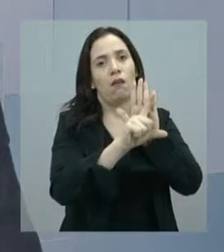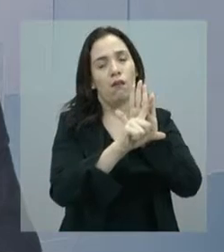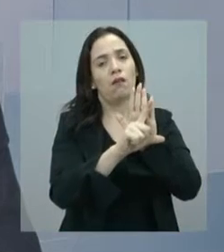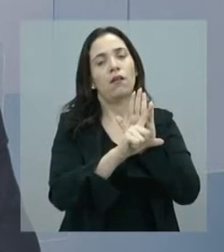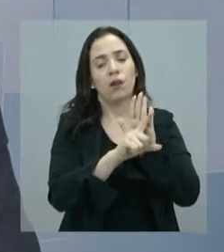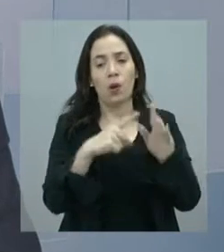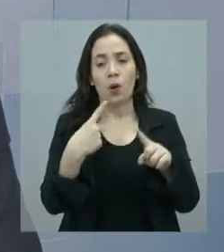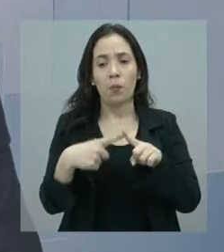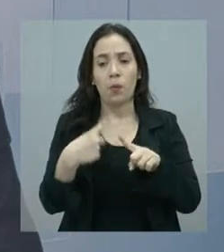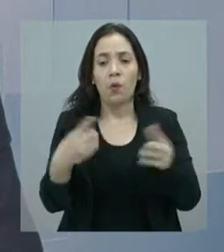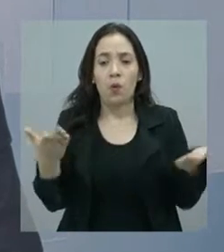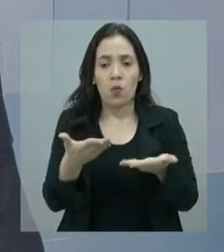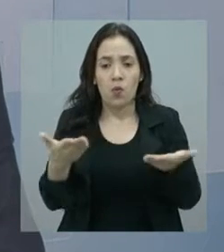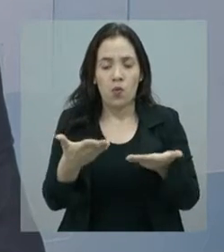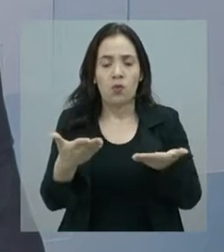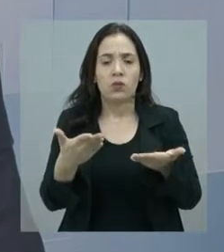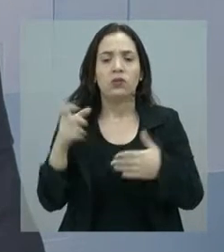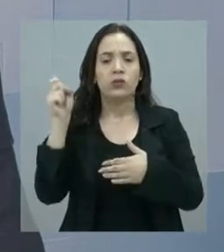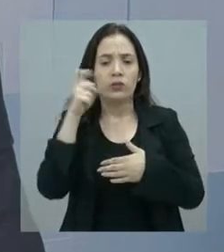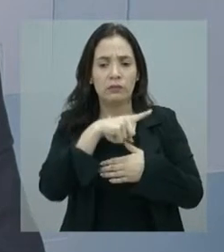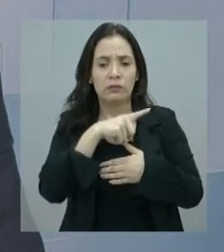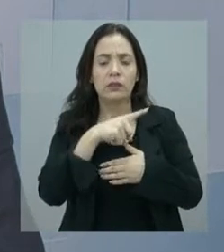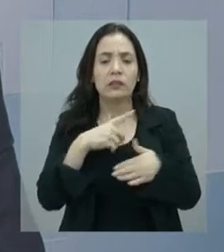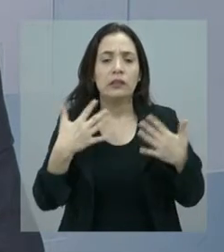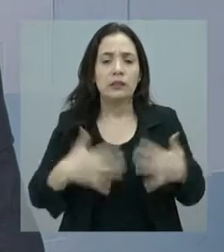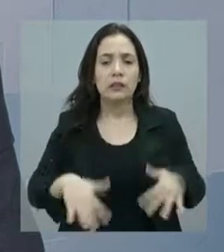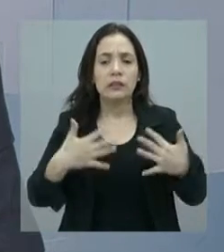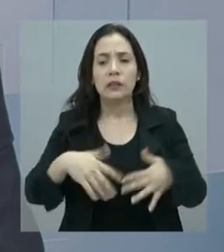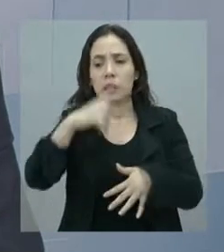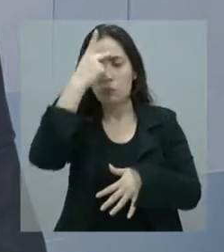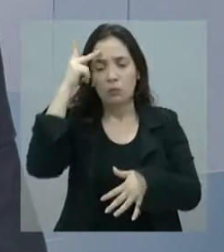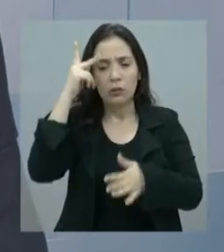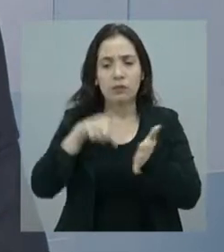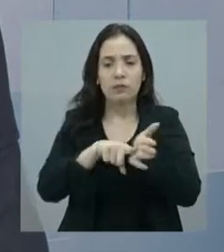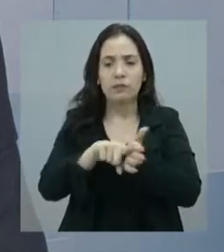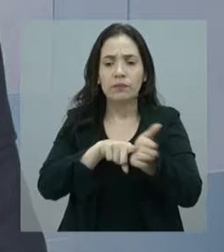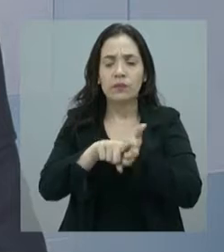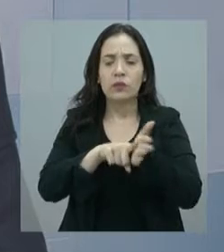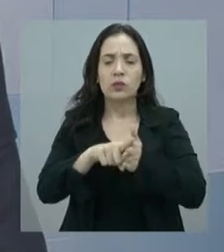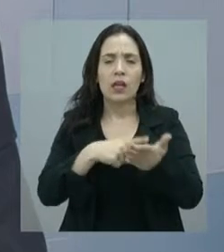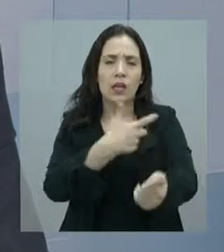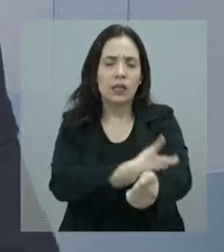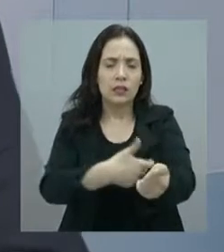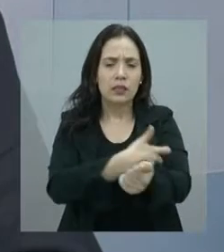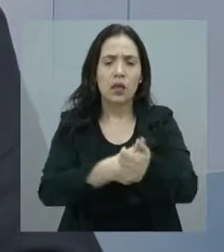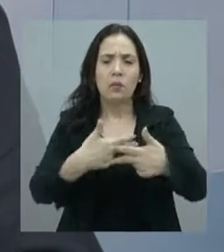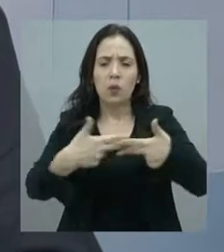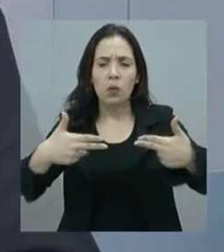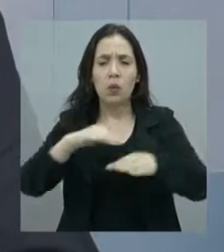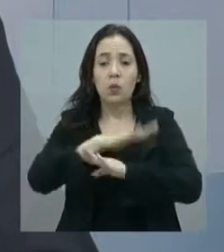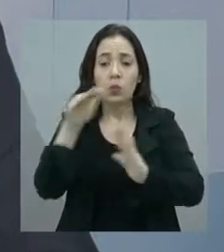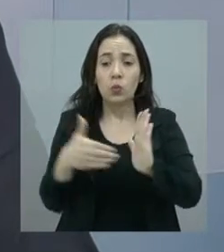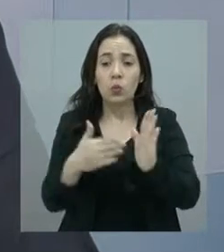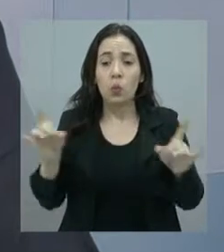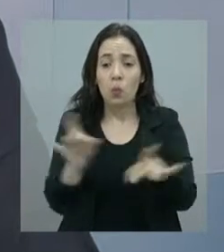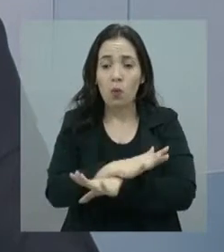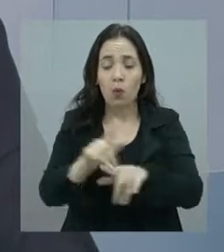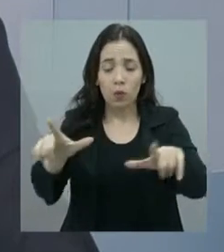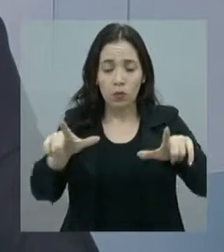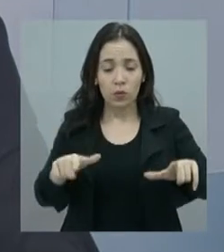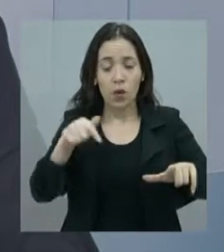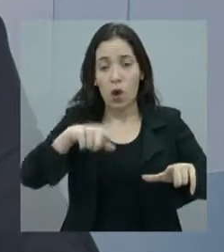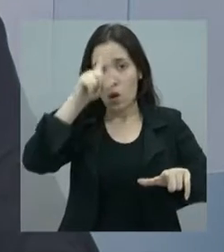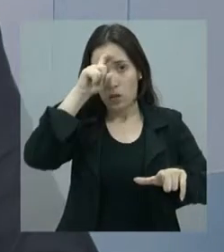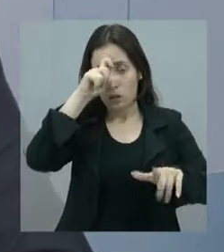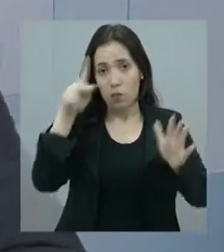ver, hoje nós temos uma dificuldade que o paciente está com diagnóstico de câncer, está com todos os exames prontos, ele está com a guia pronta, a guia é feita no Hospital do